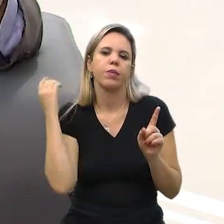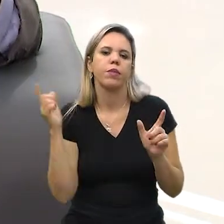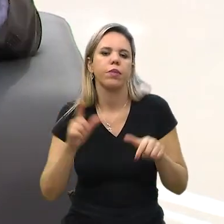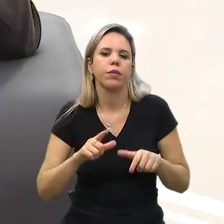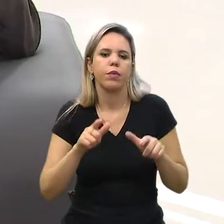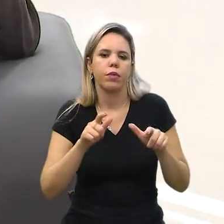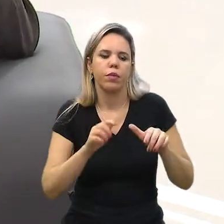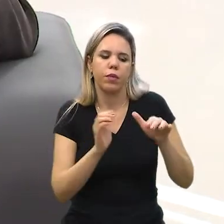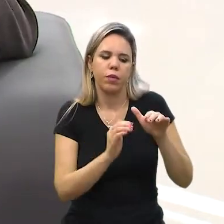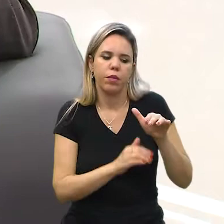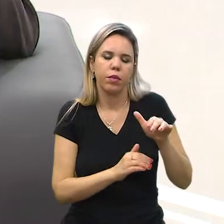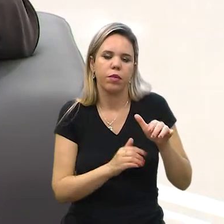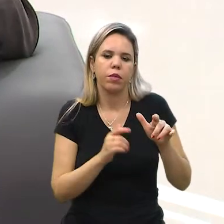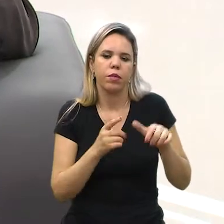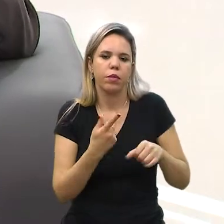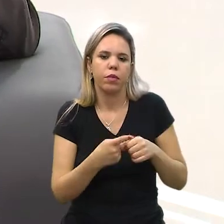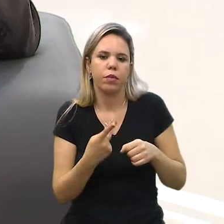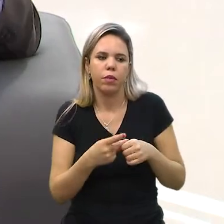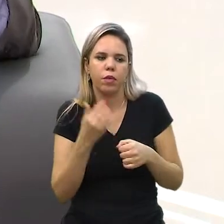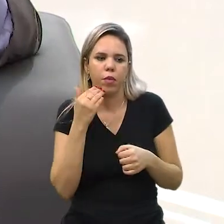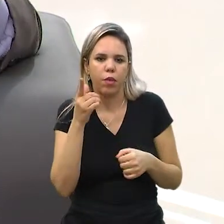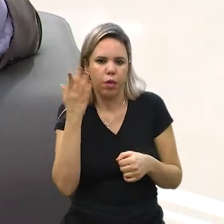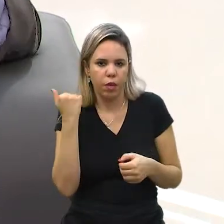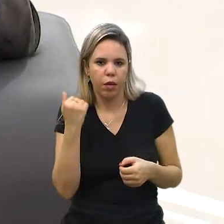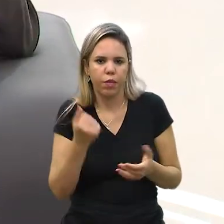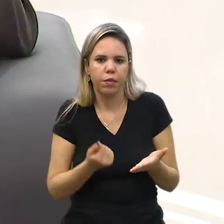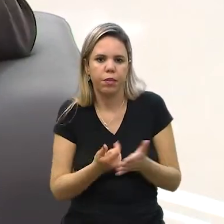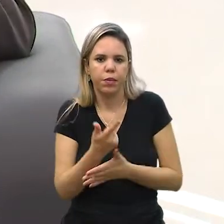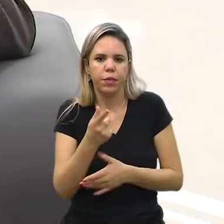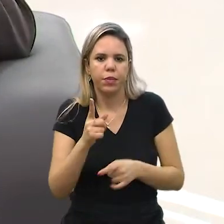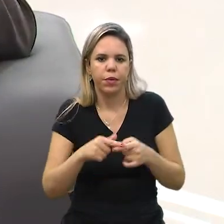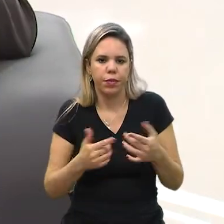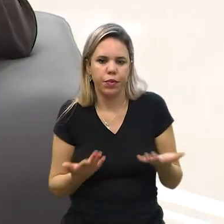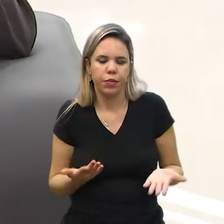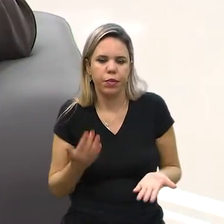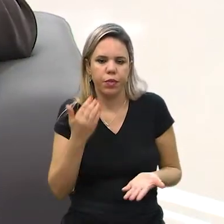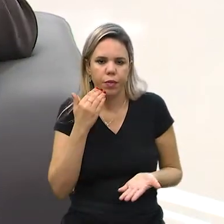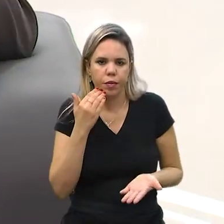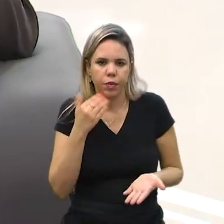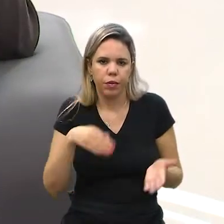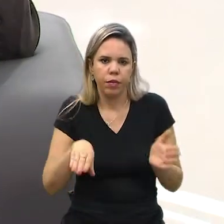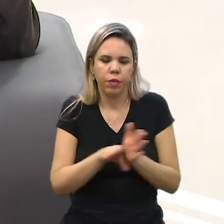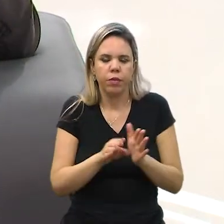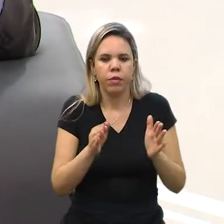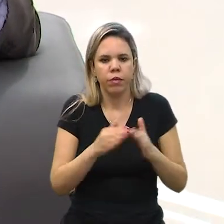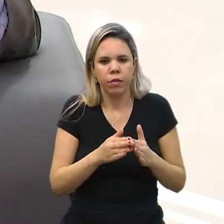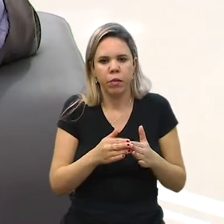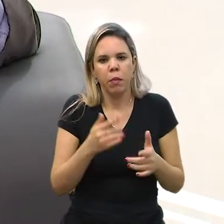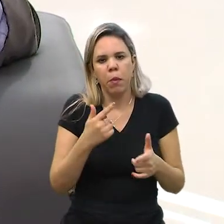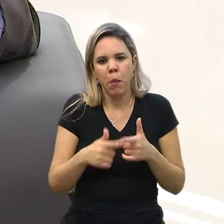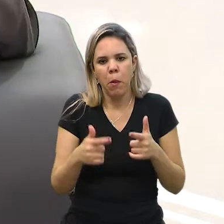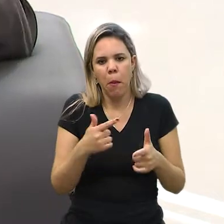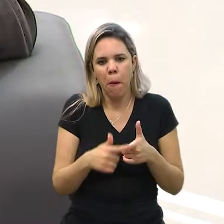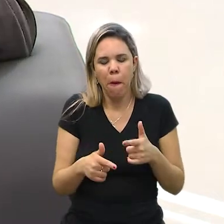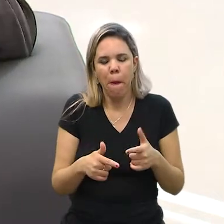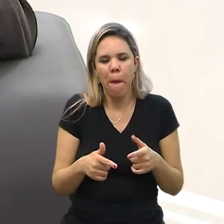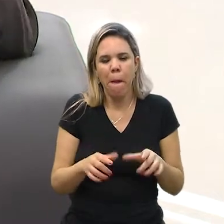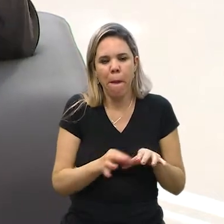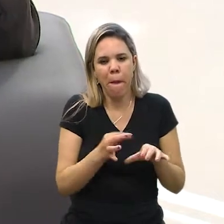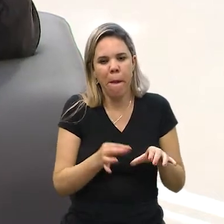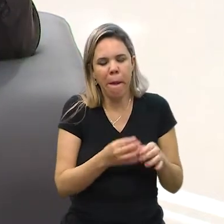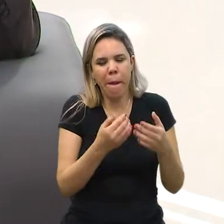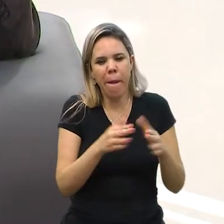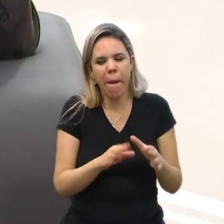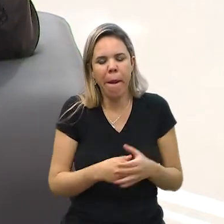nessa seção de produtos com defeito, sabendo que você pode comprar uma peça e chegando em casa a peça está descosturada,